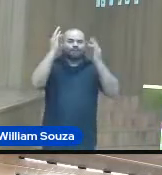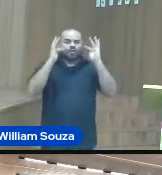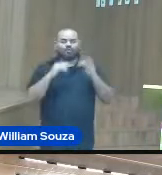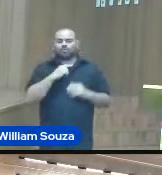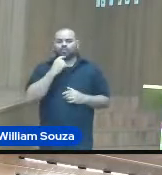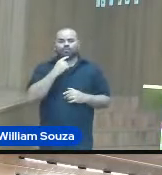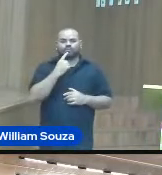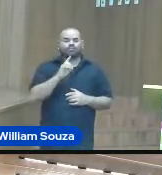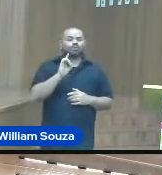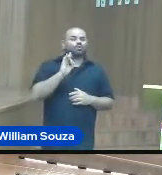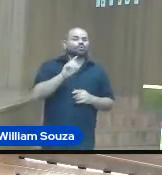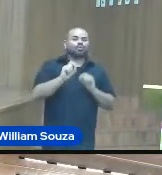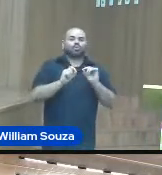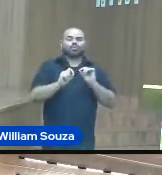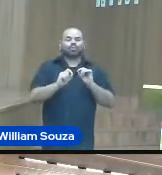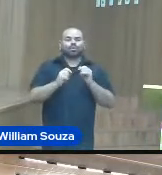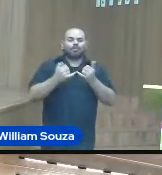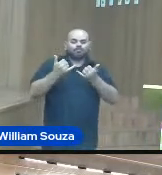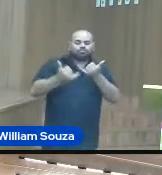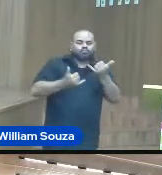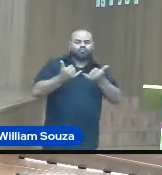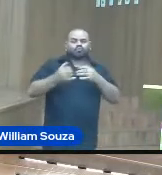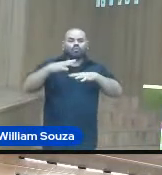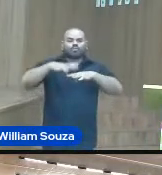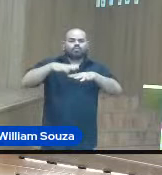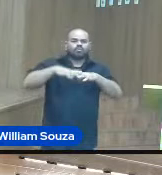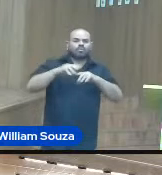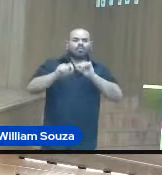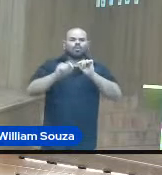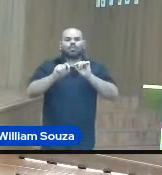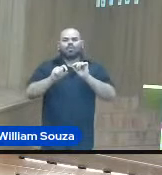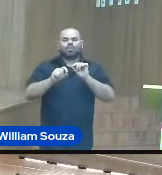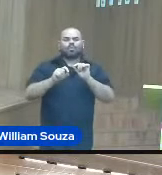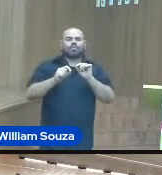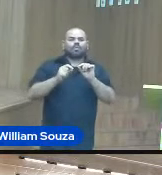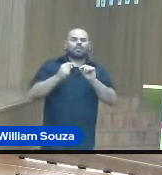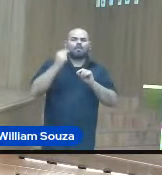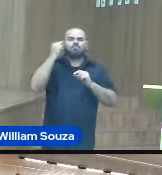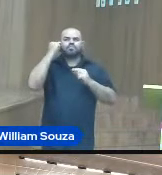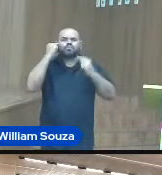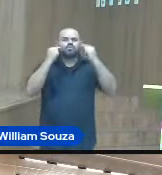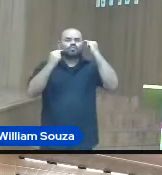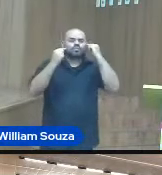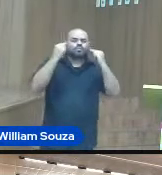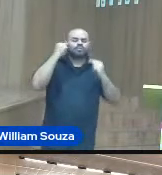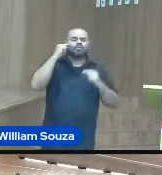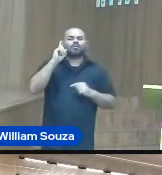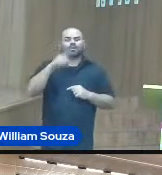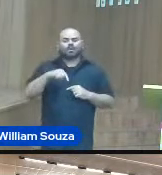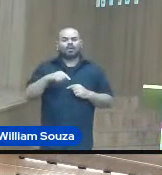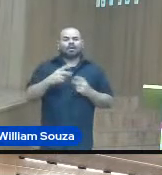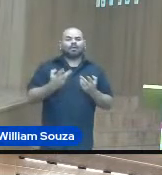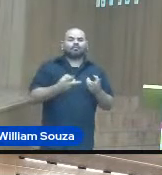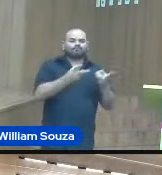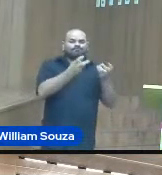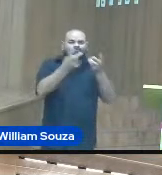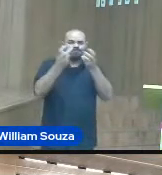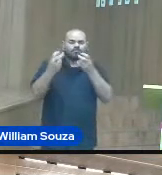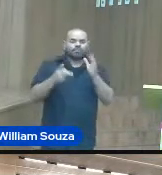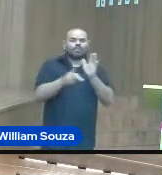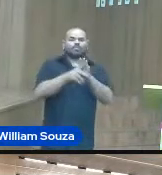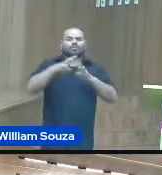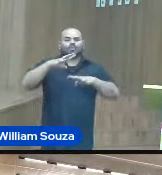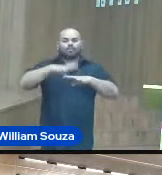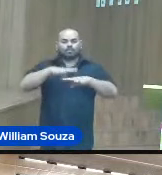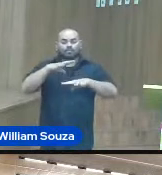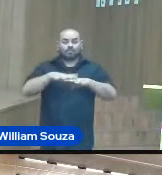o jogo matemático, o jogo do rigor, a dedução e etc. Então essa é uma visão de matemática que ganha